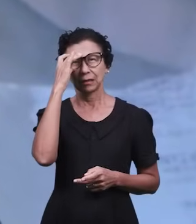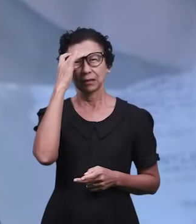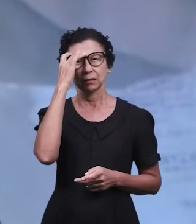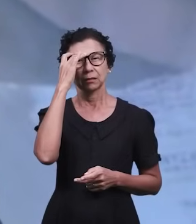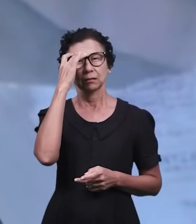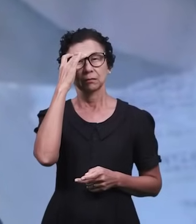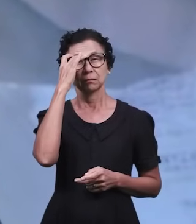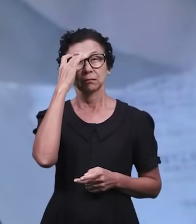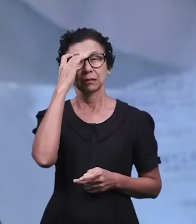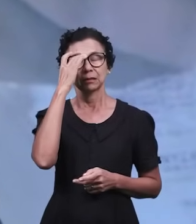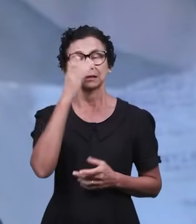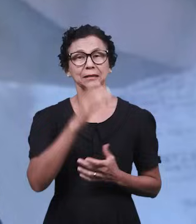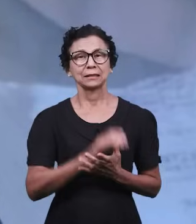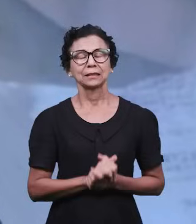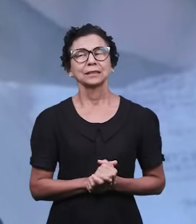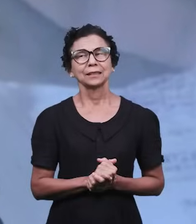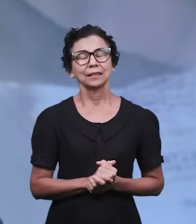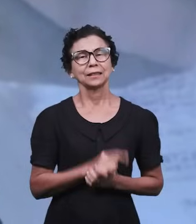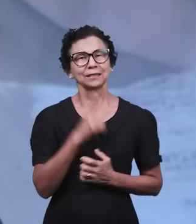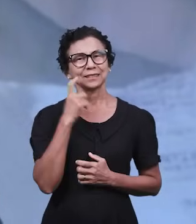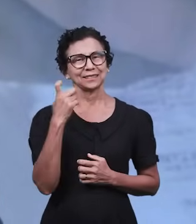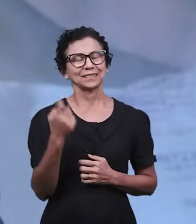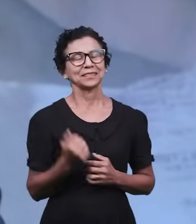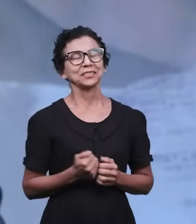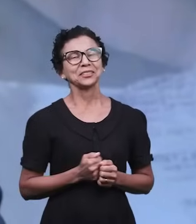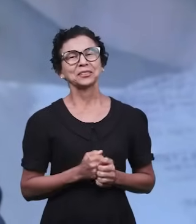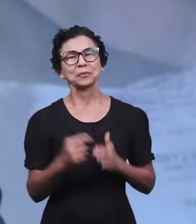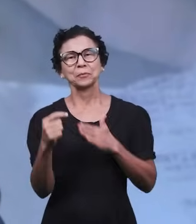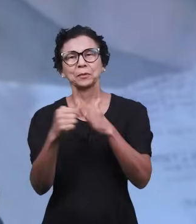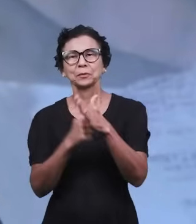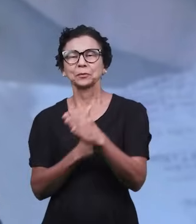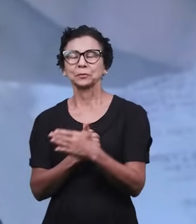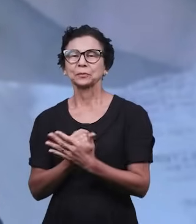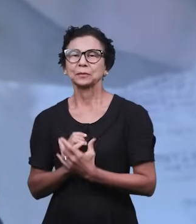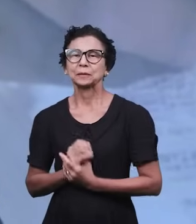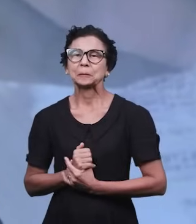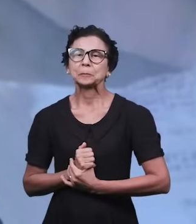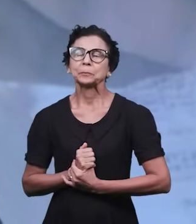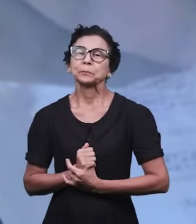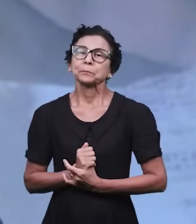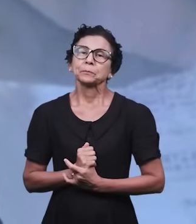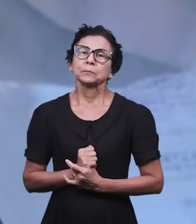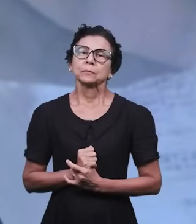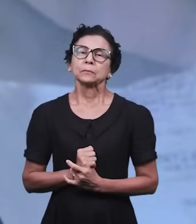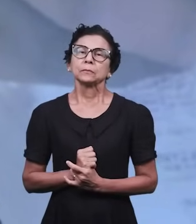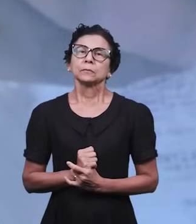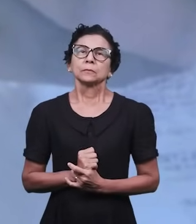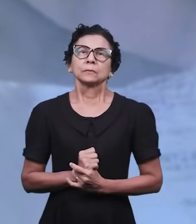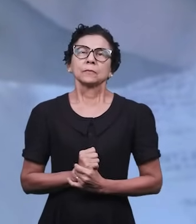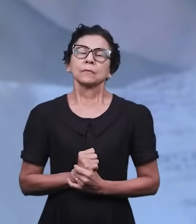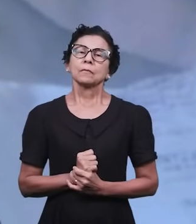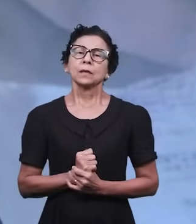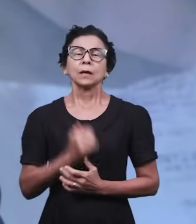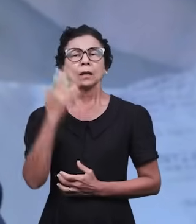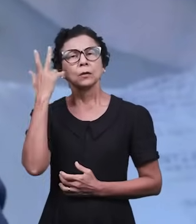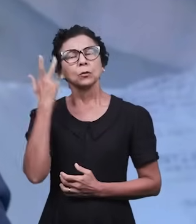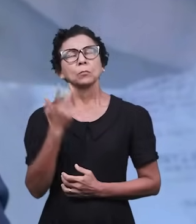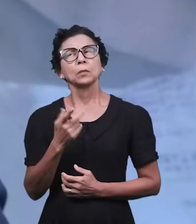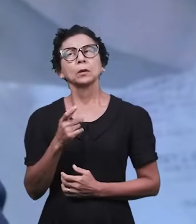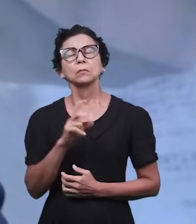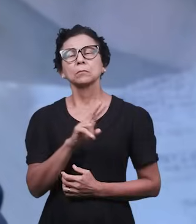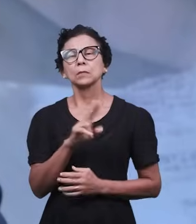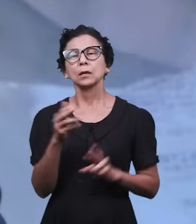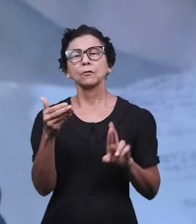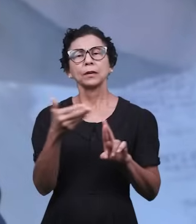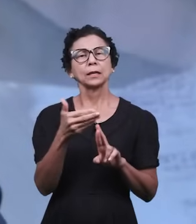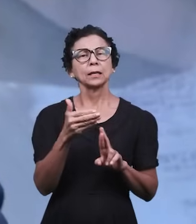as pessoas requerem uma resposta a essa pergunta e sempre direciona para o nome de uma pessoa ou de